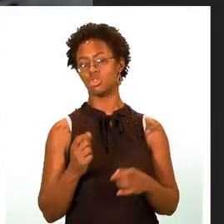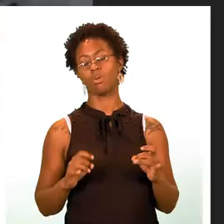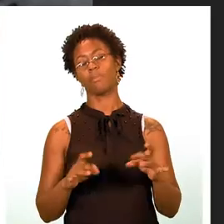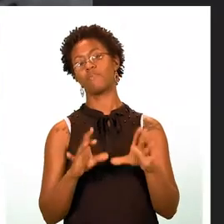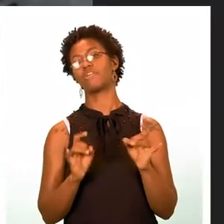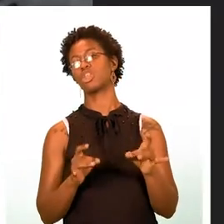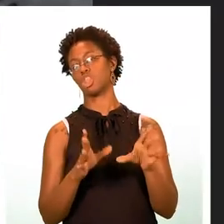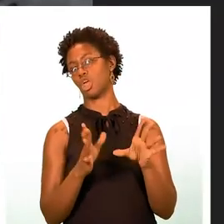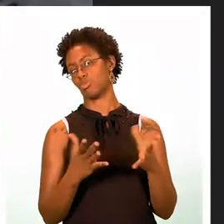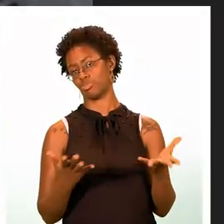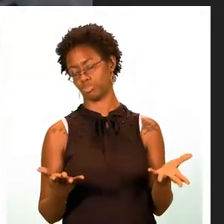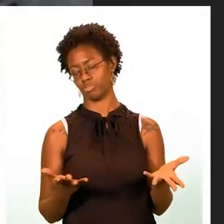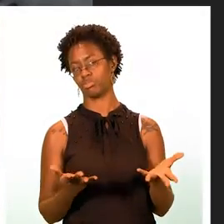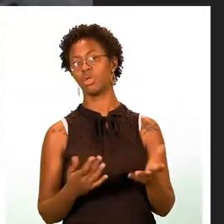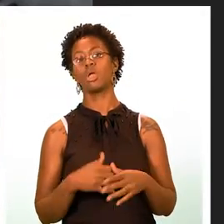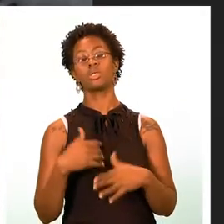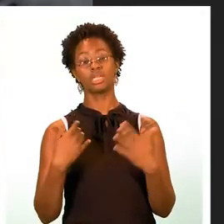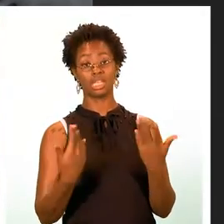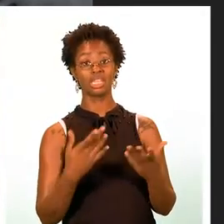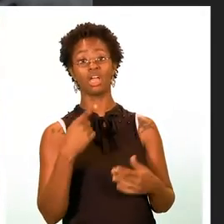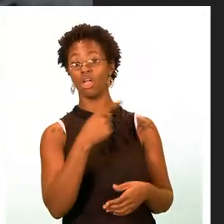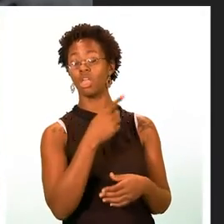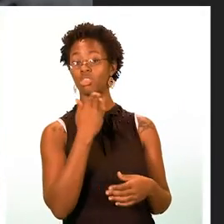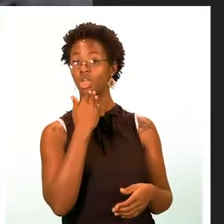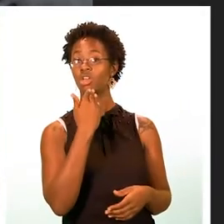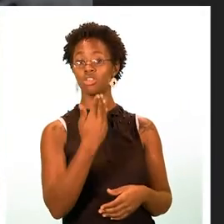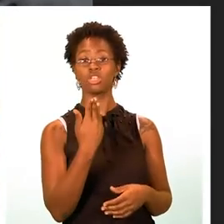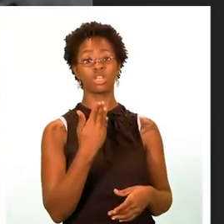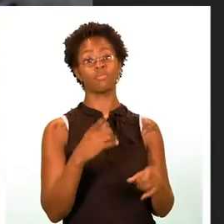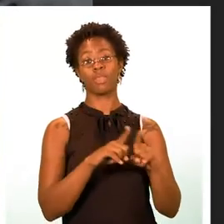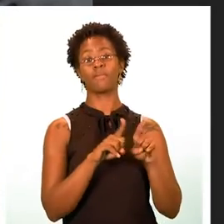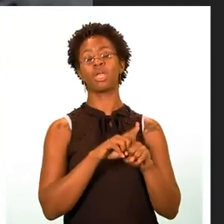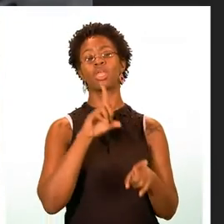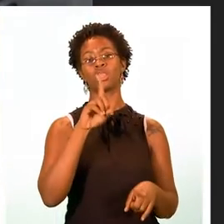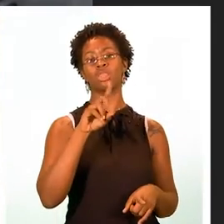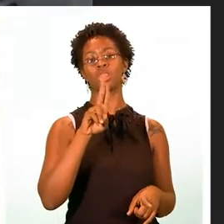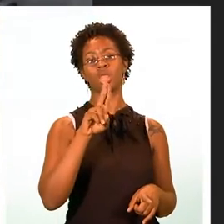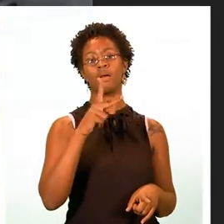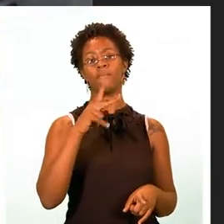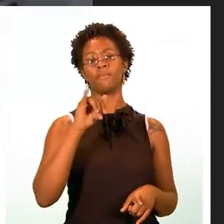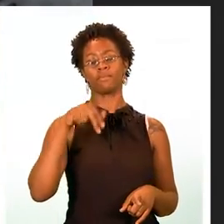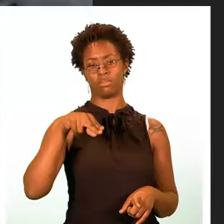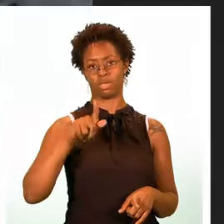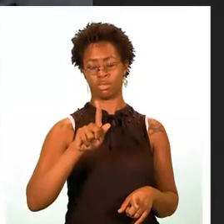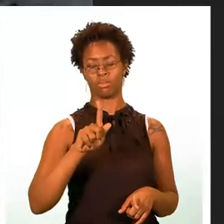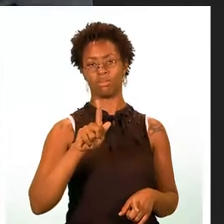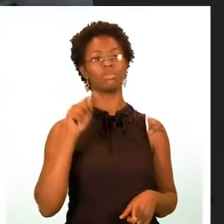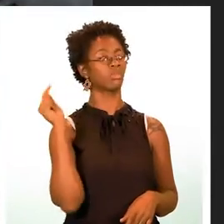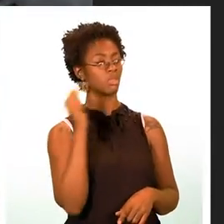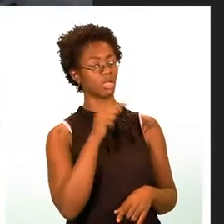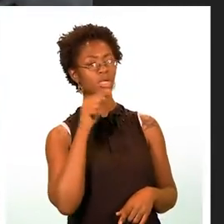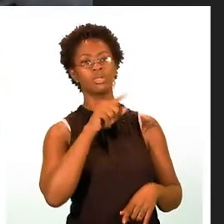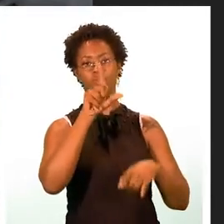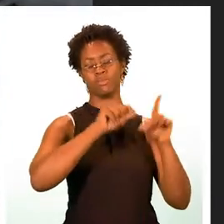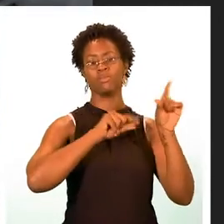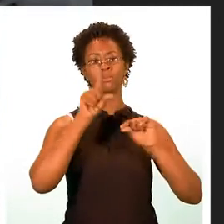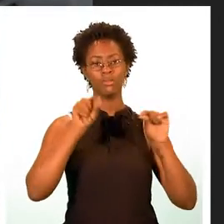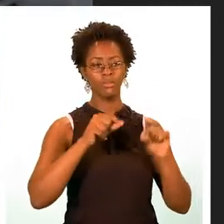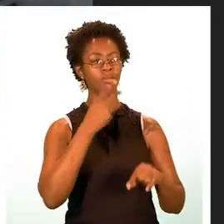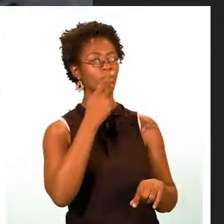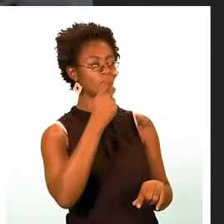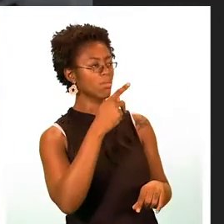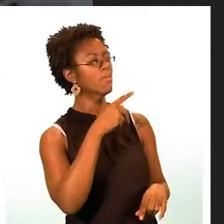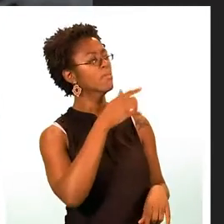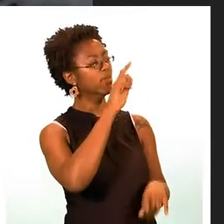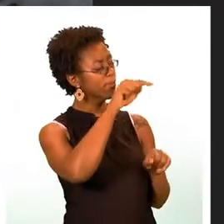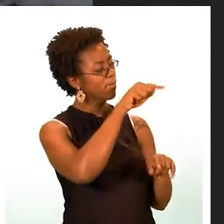que é colocado no mercado. Então, isso é um tipo de um dumping. Eles definem, eles dizem